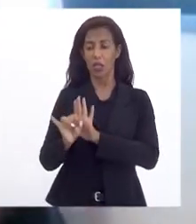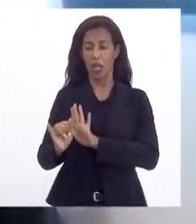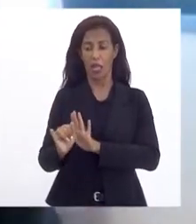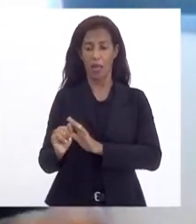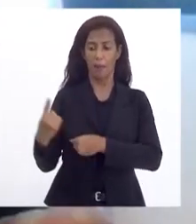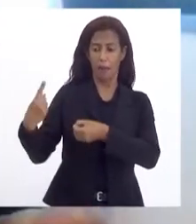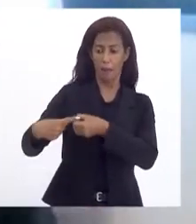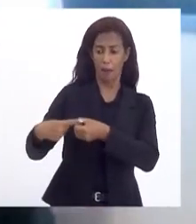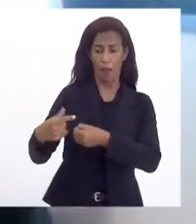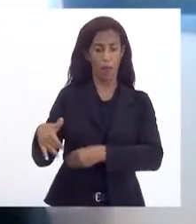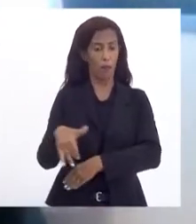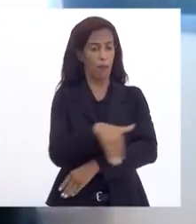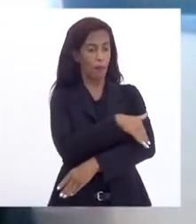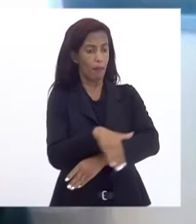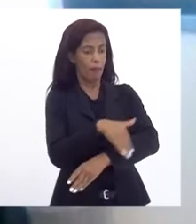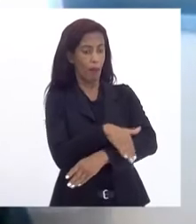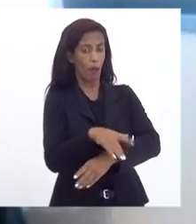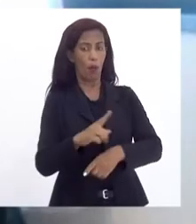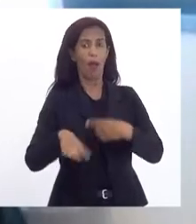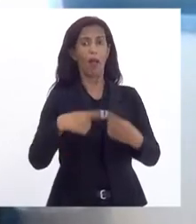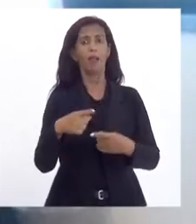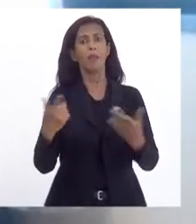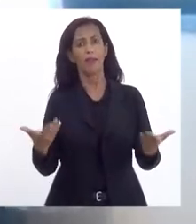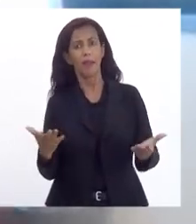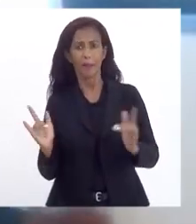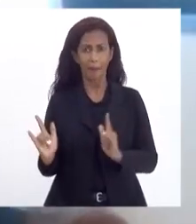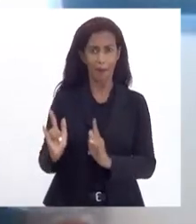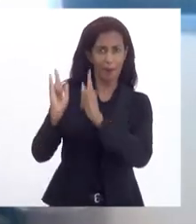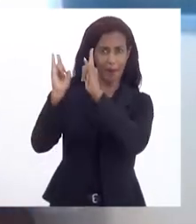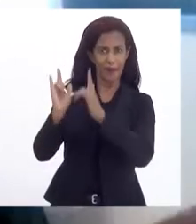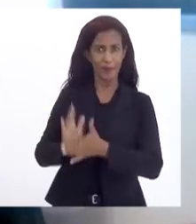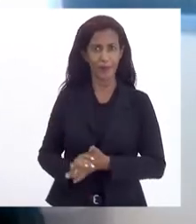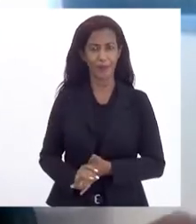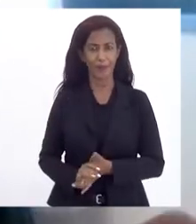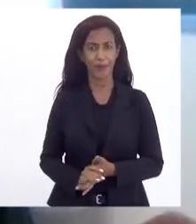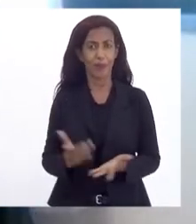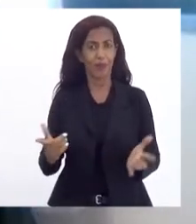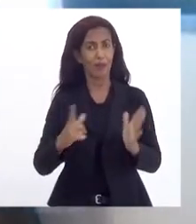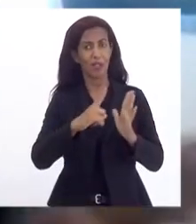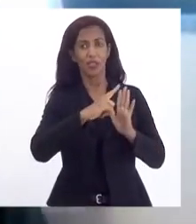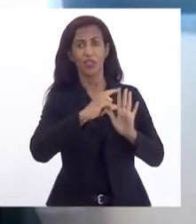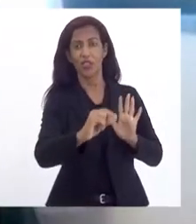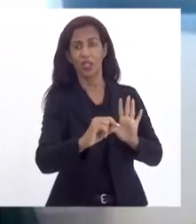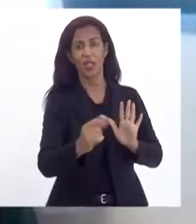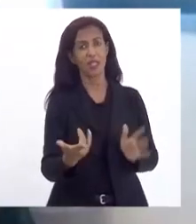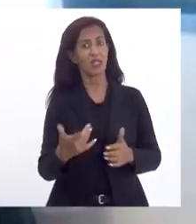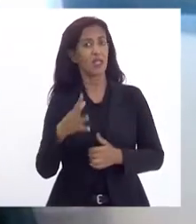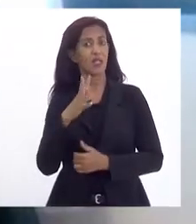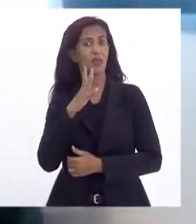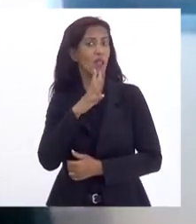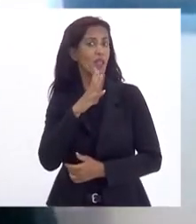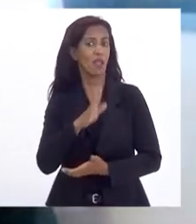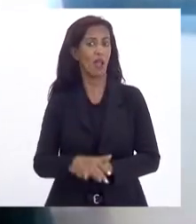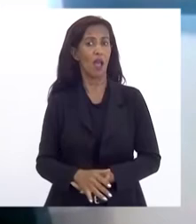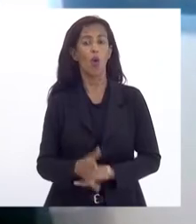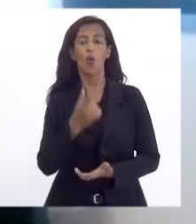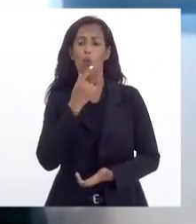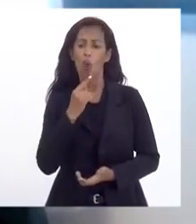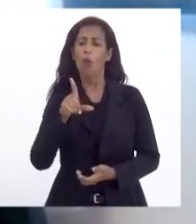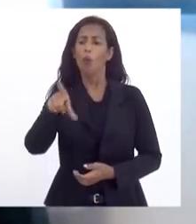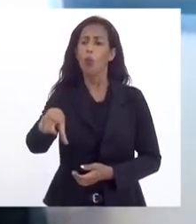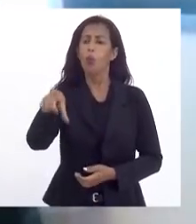rua, e depois vão fazer para prédio. Então, não é uma indicação é bacana, o cara faz a